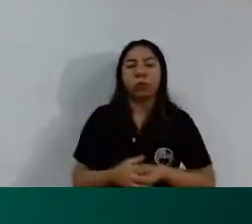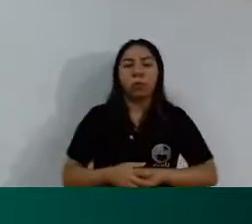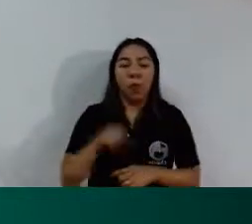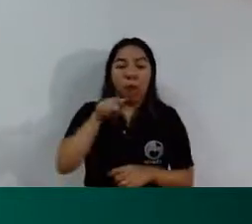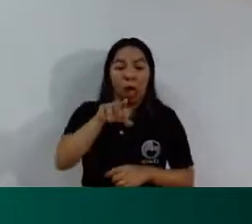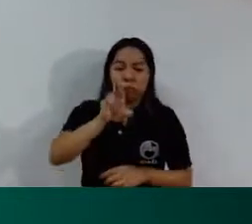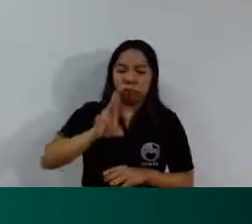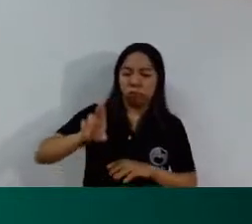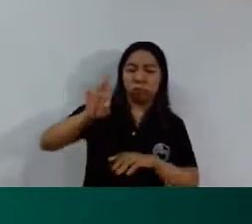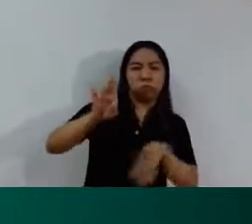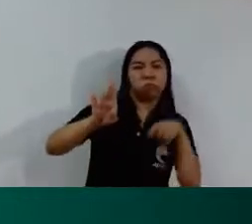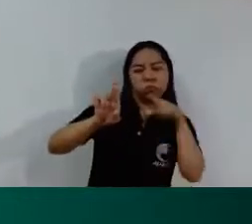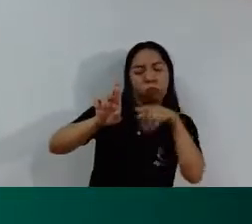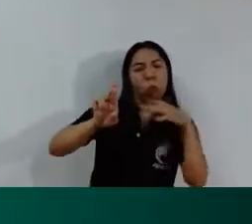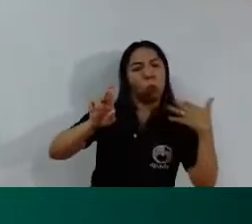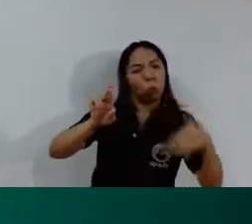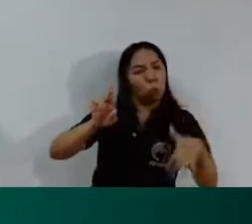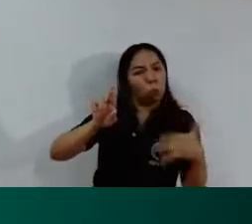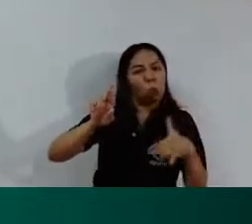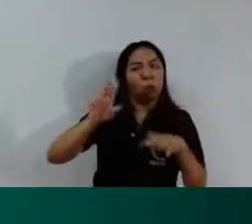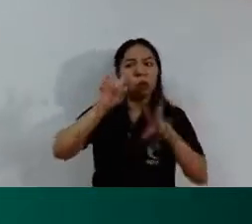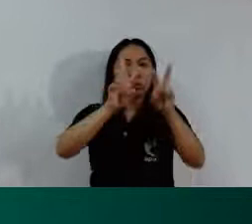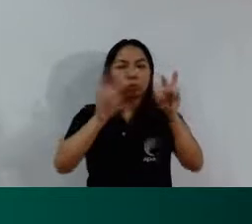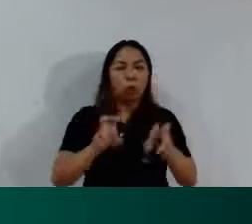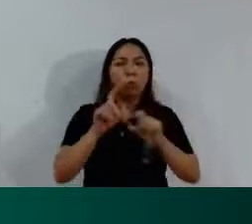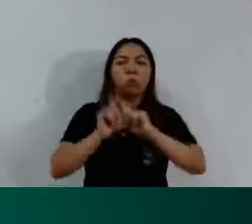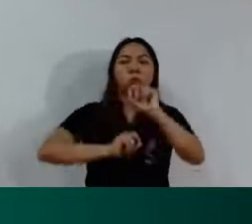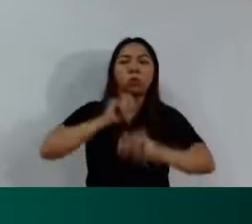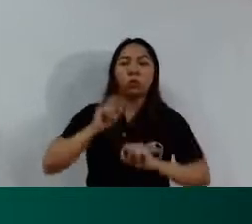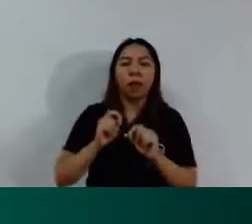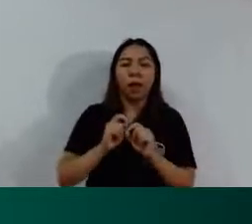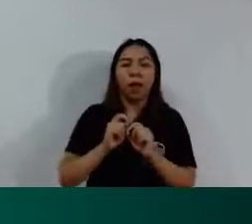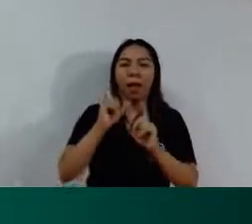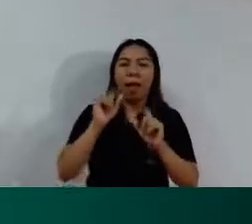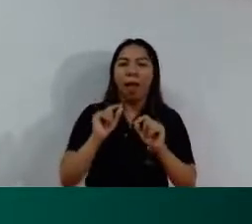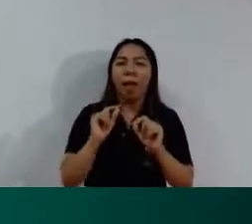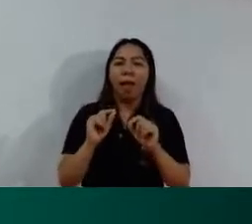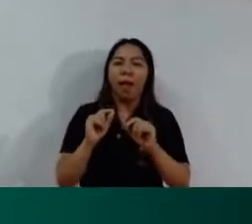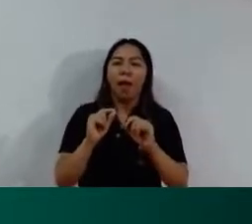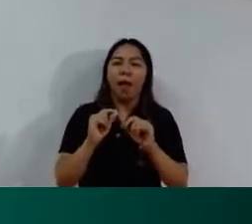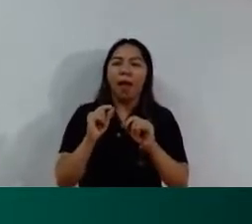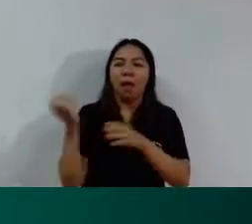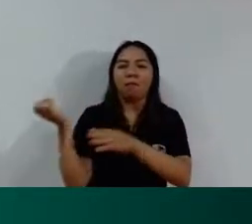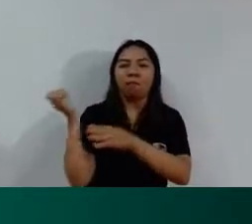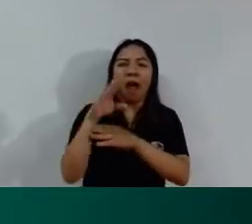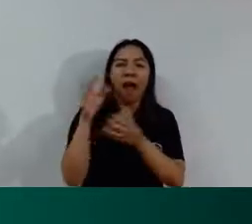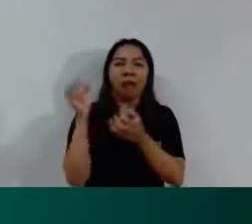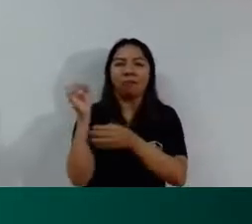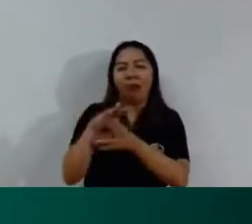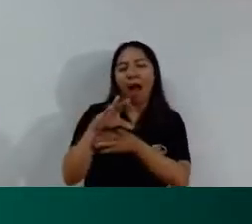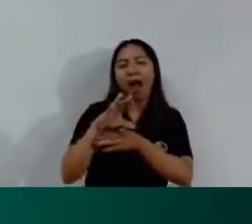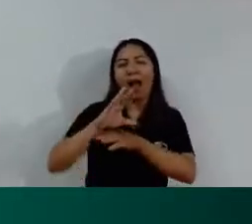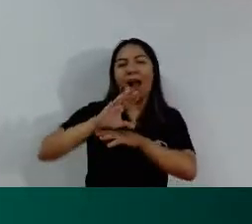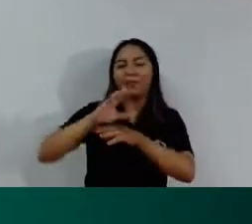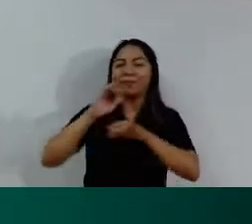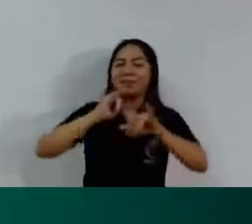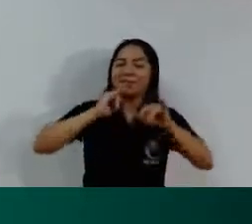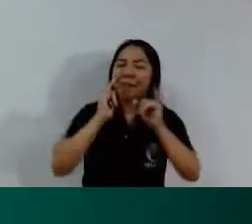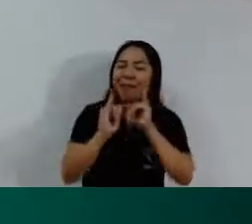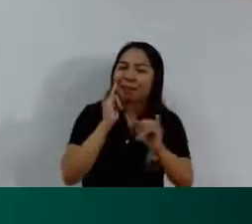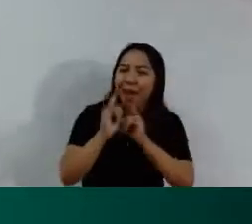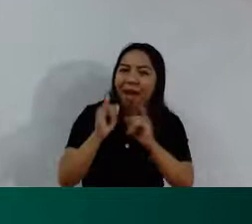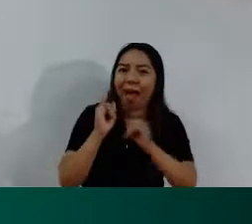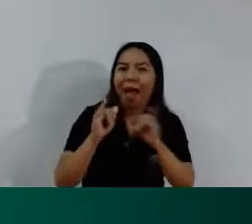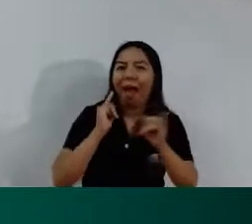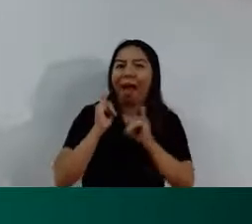a também no que no que diz respeito à produção de conteúdo na internet e fazem isso